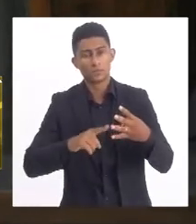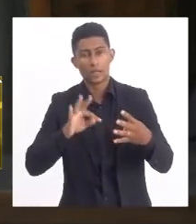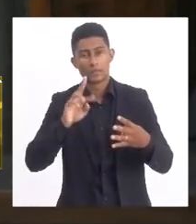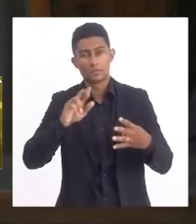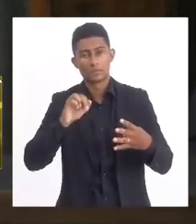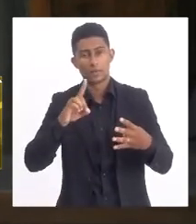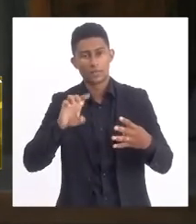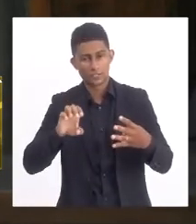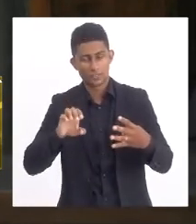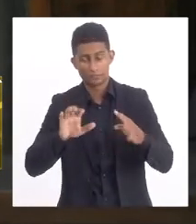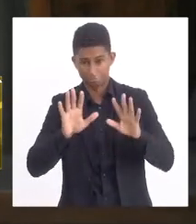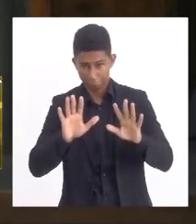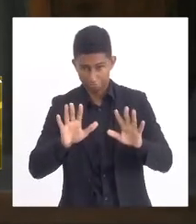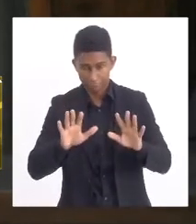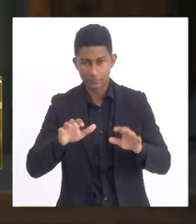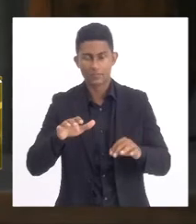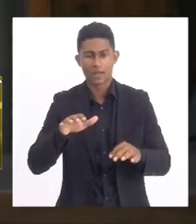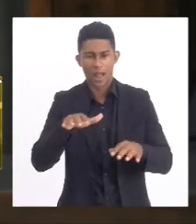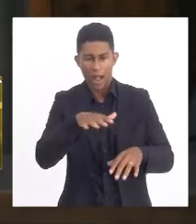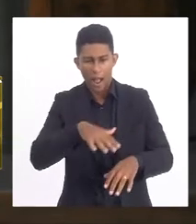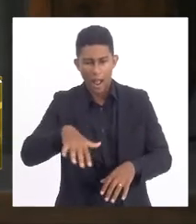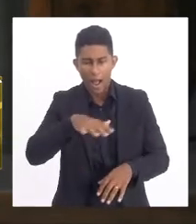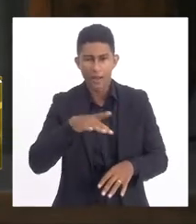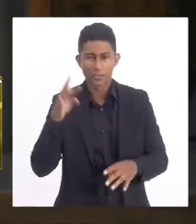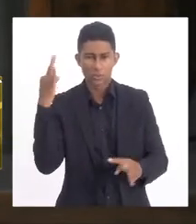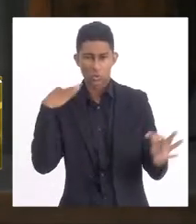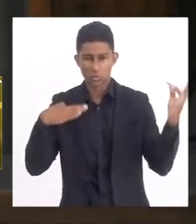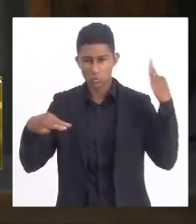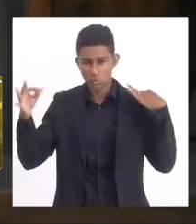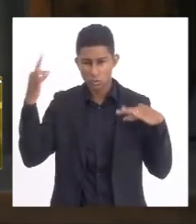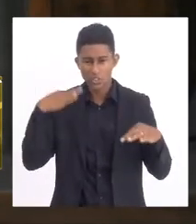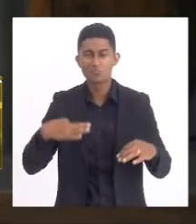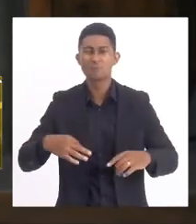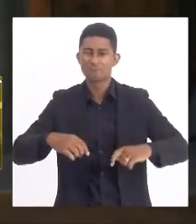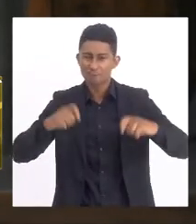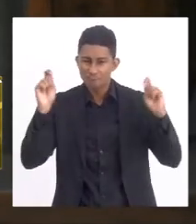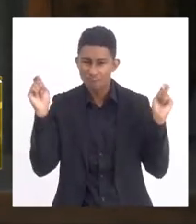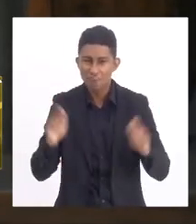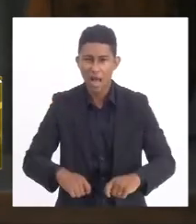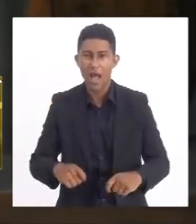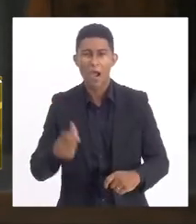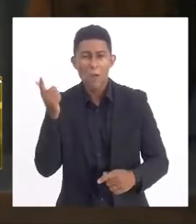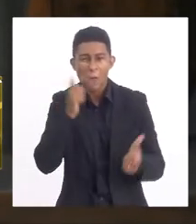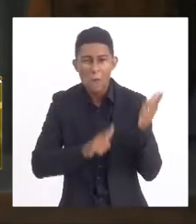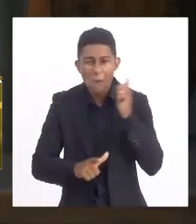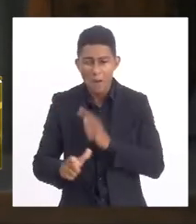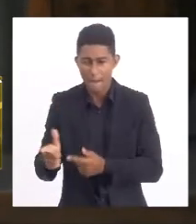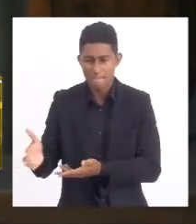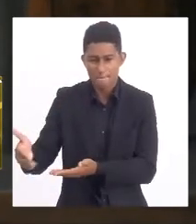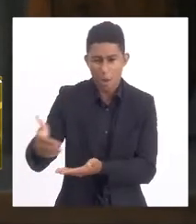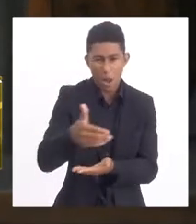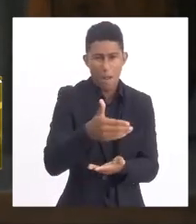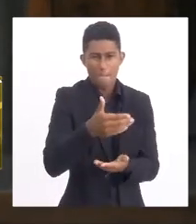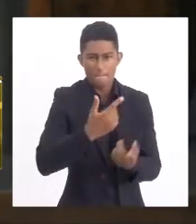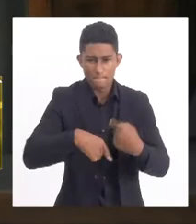turismo tem condição de ser a maior arrecadação do PIB no Rio de Janeiro